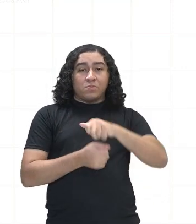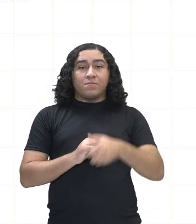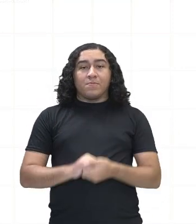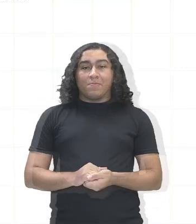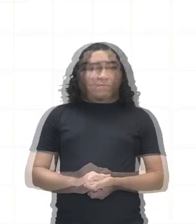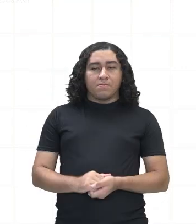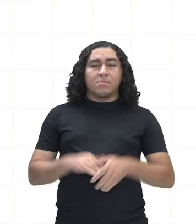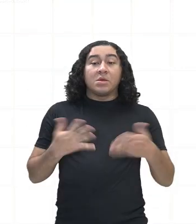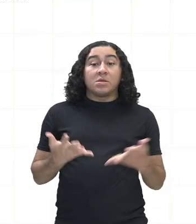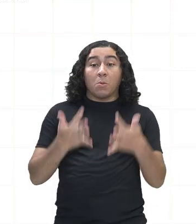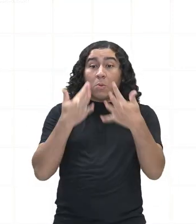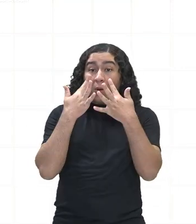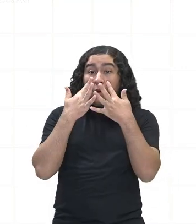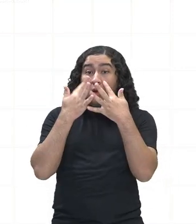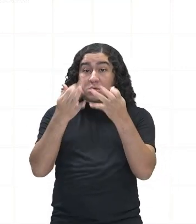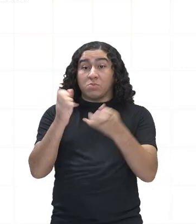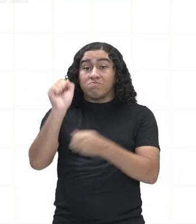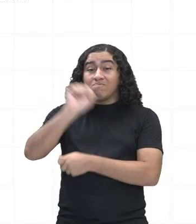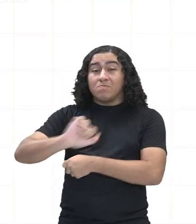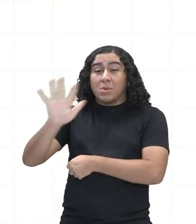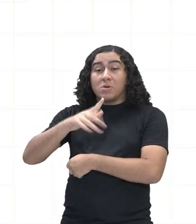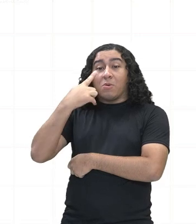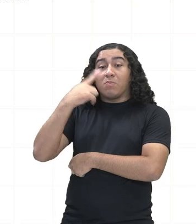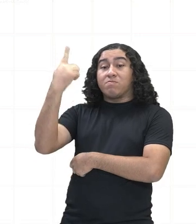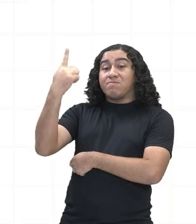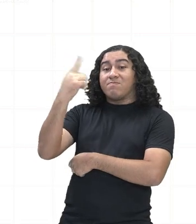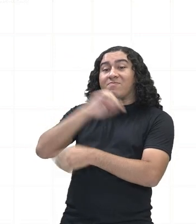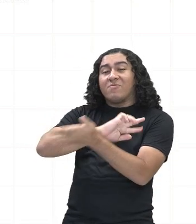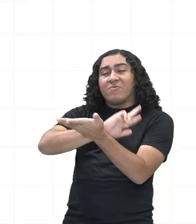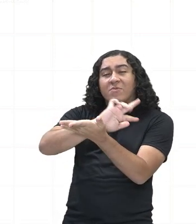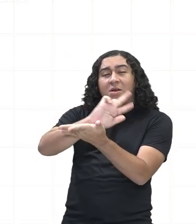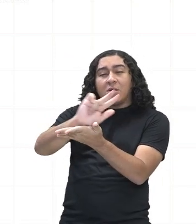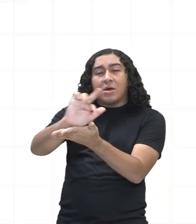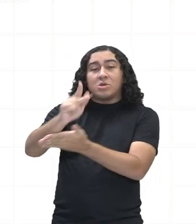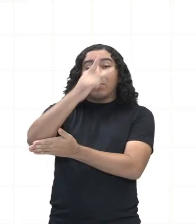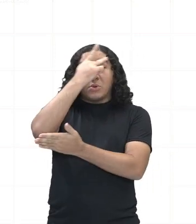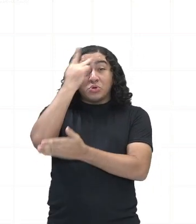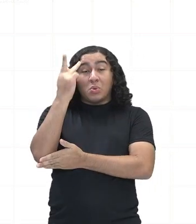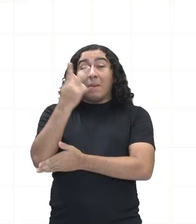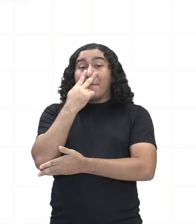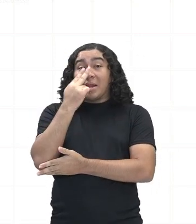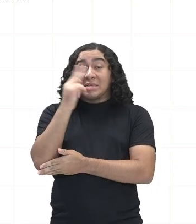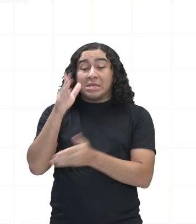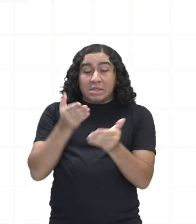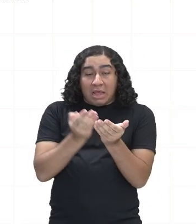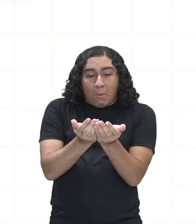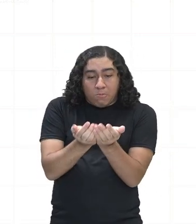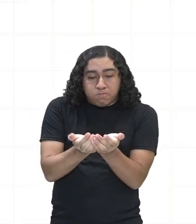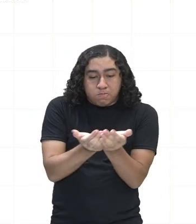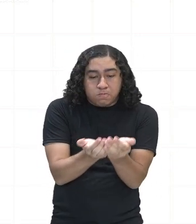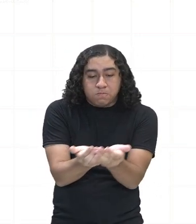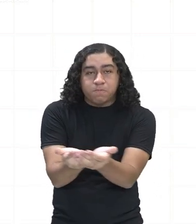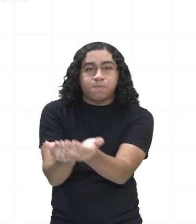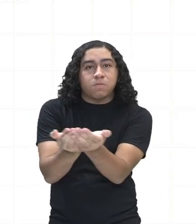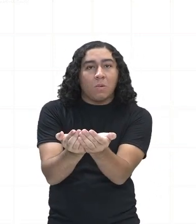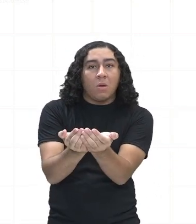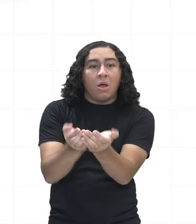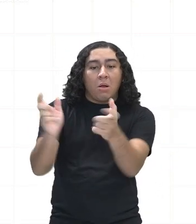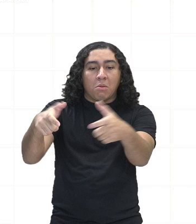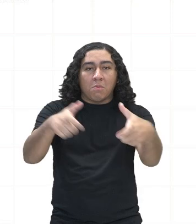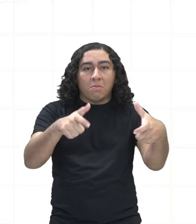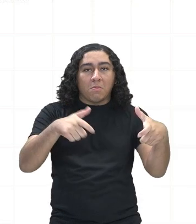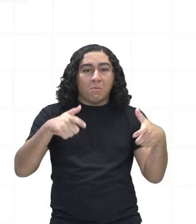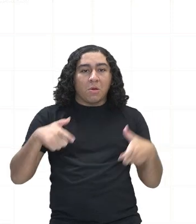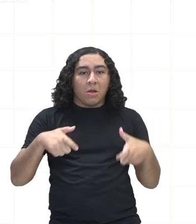né? Ela mostra várias pessoas circulando dentro de um bote praticamente, indo para algum lugar. Cenas como essa